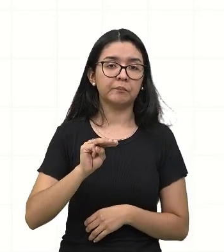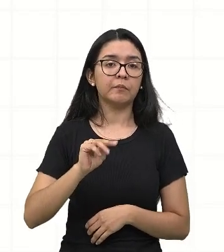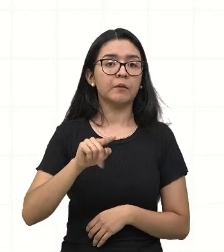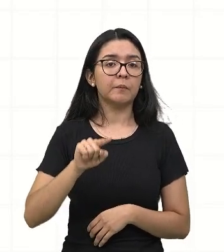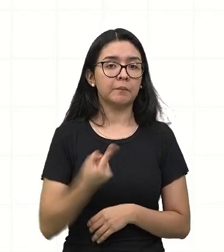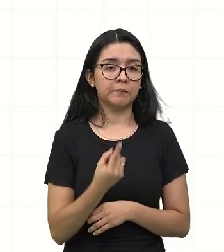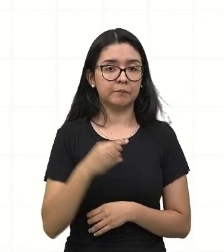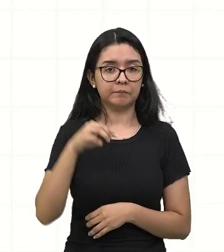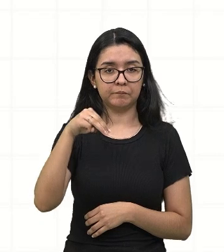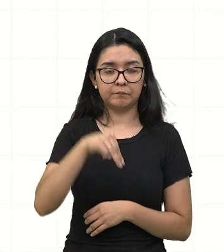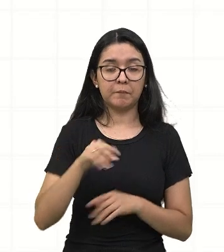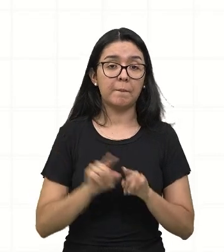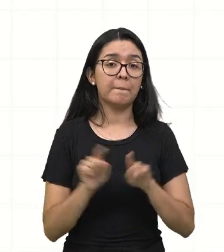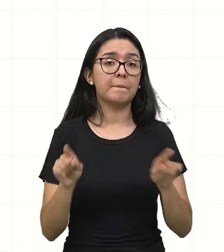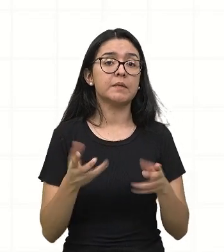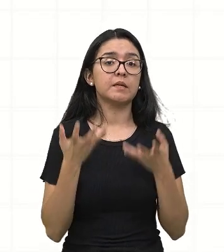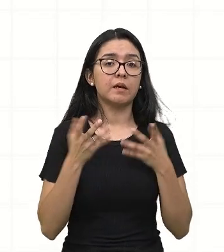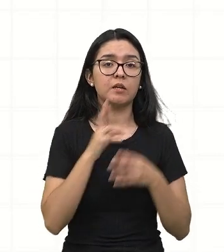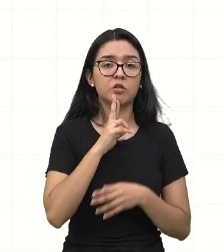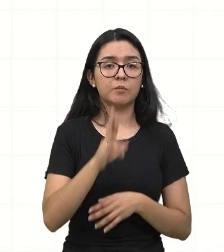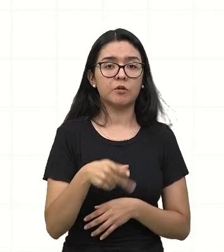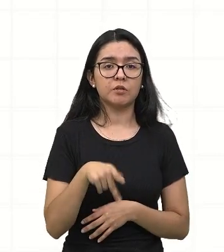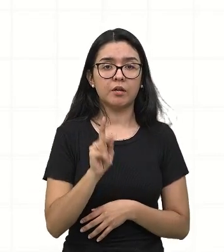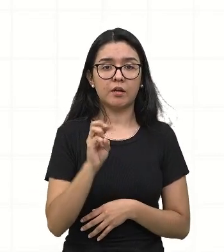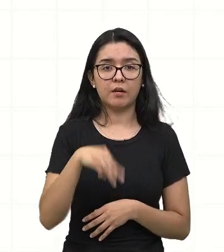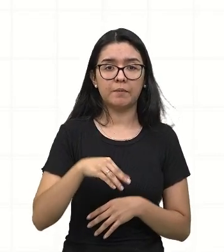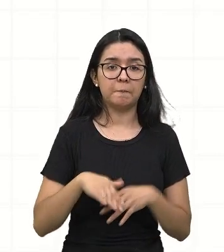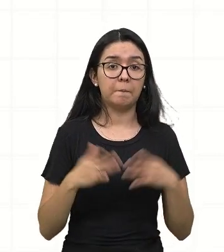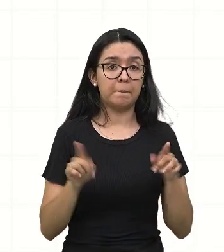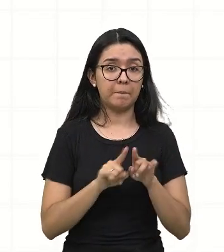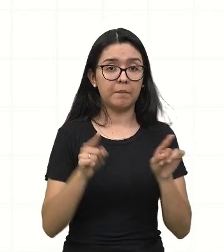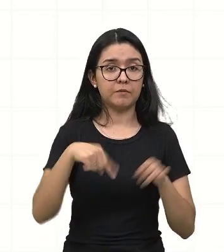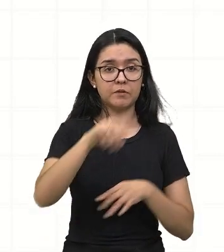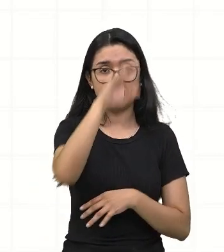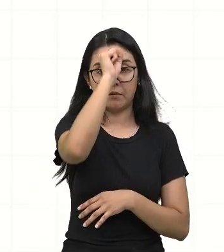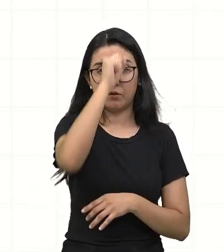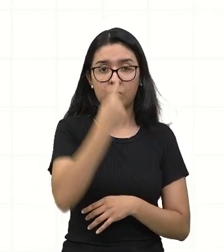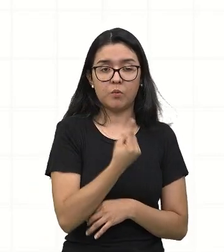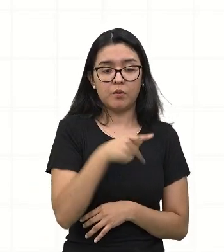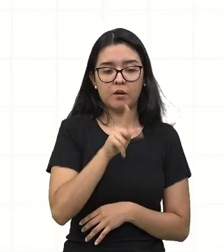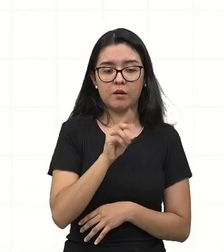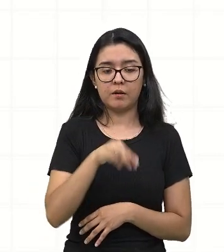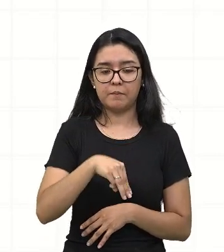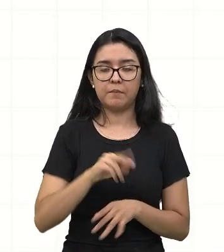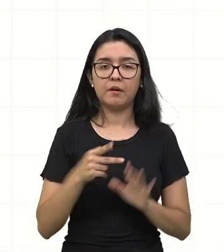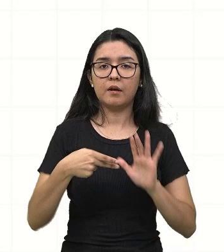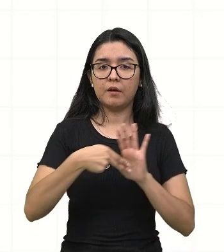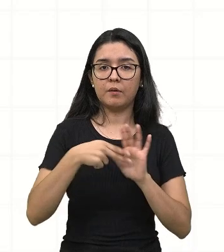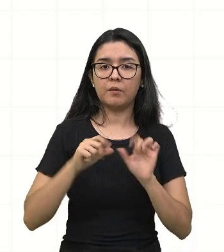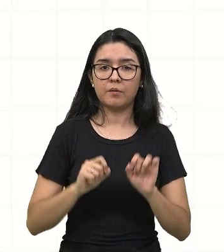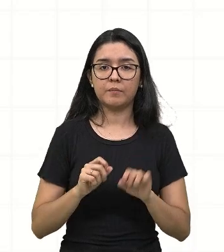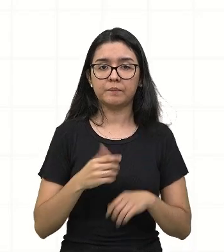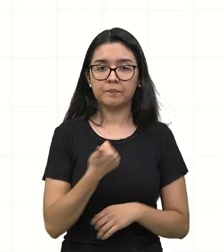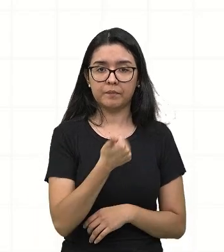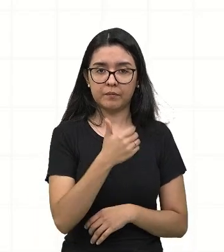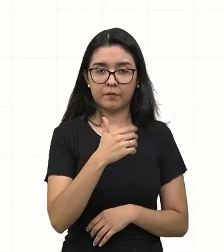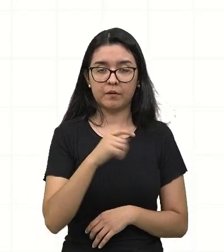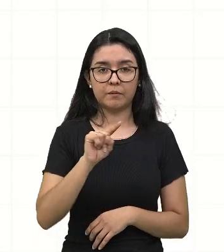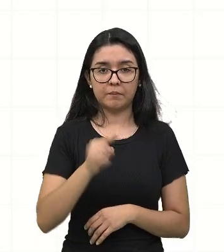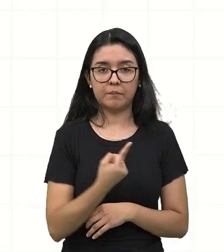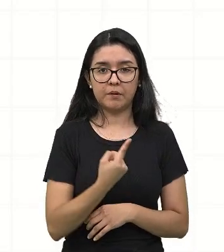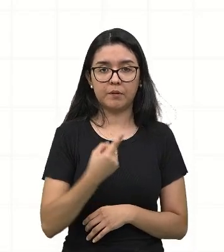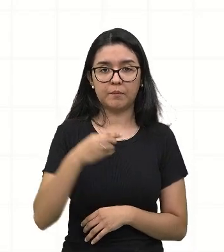mas ele quer a resposta em quilômetro, e você aprendeu que 1 quilômetro equivale a